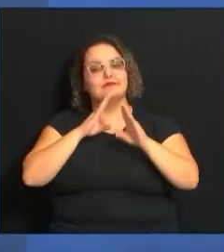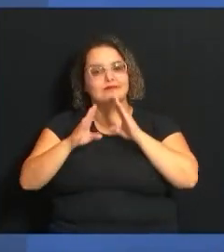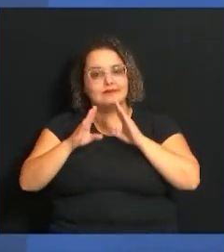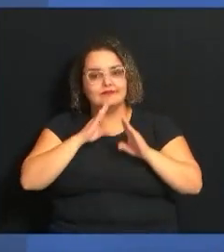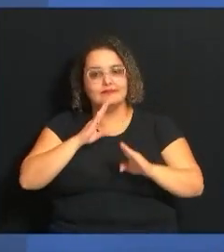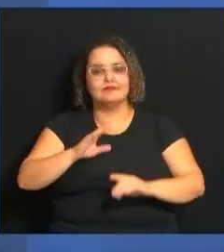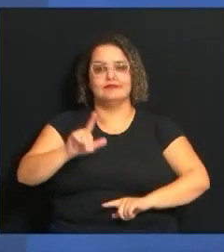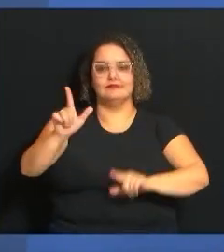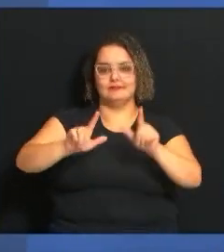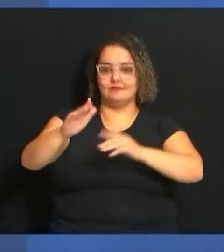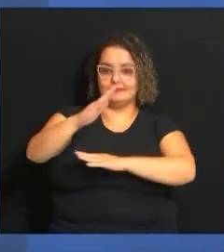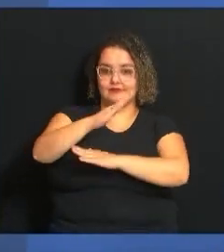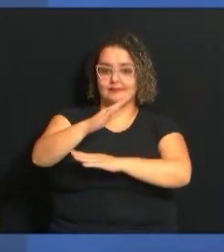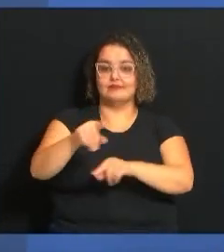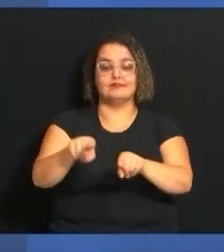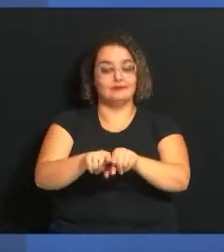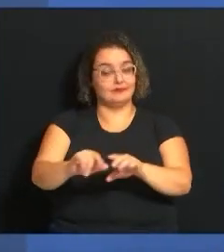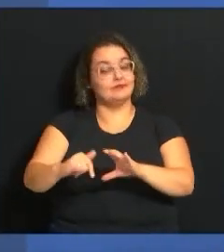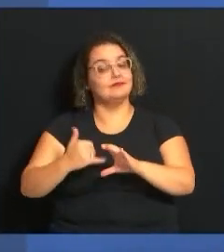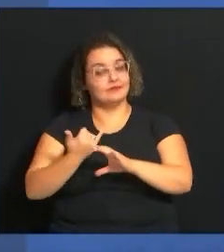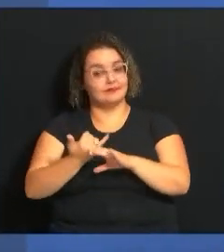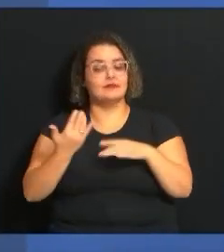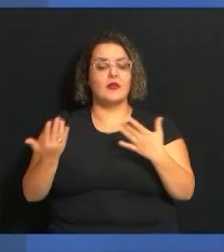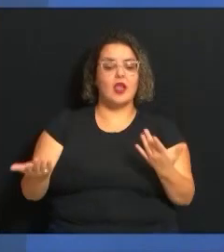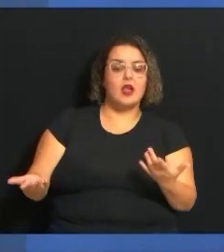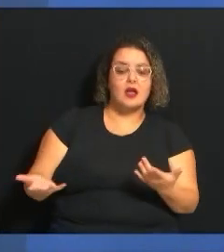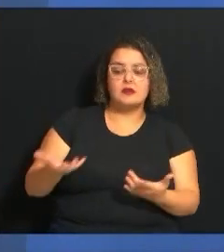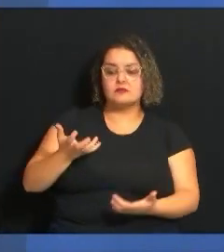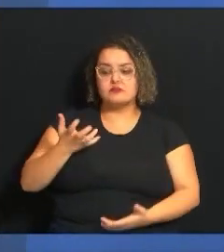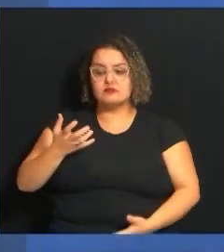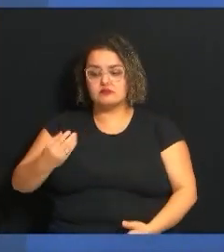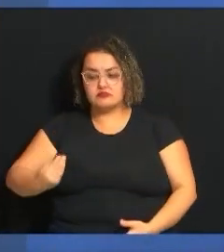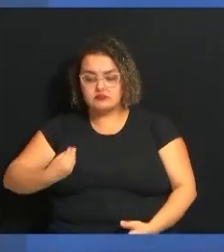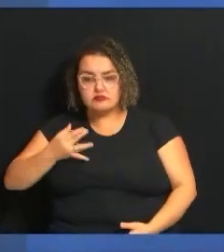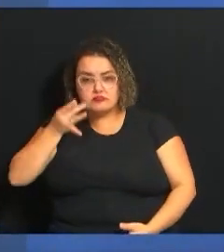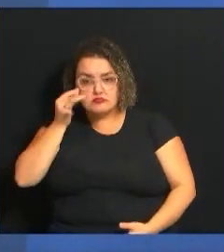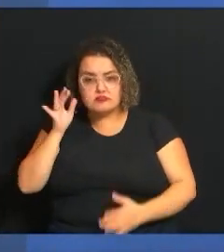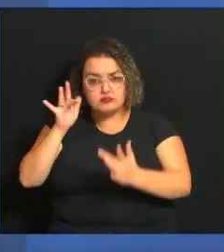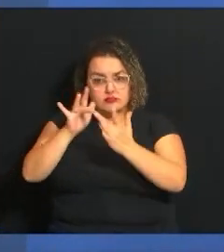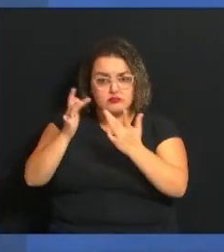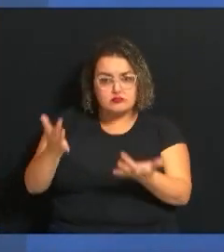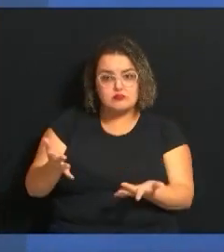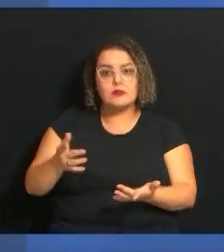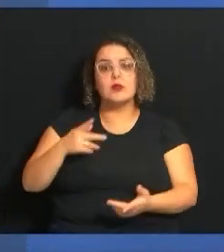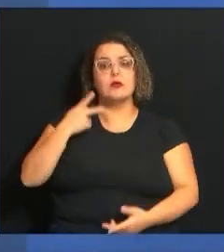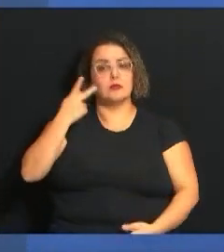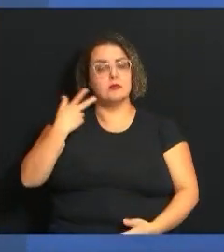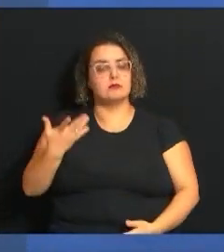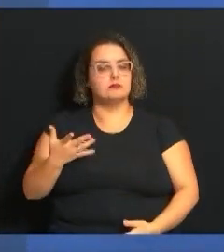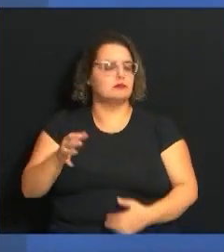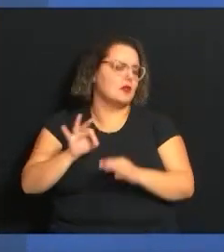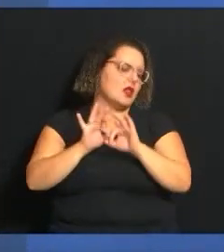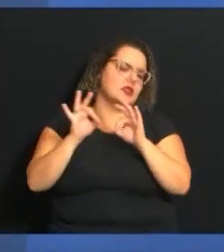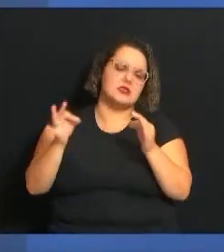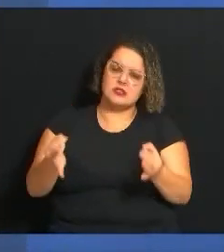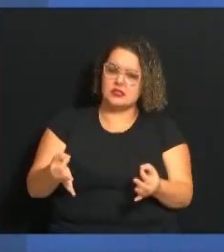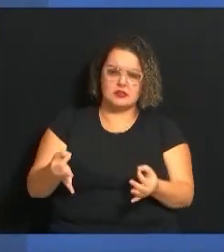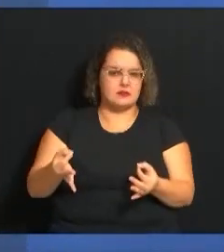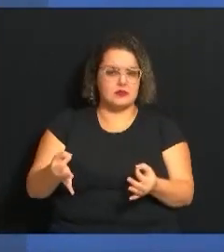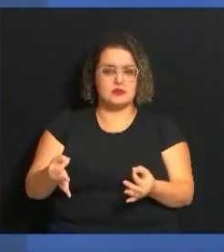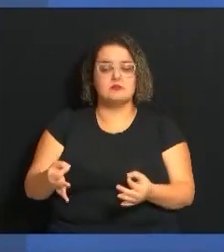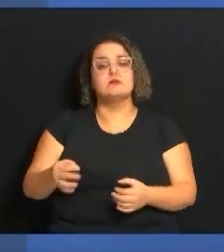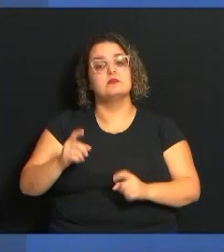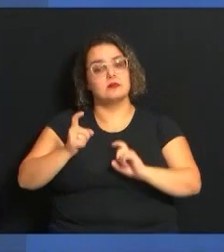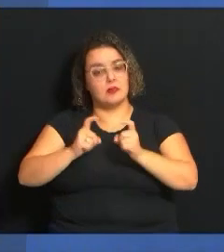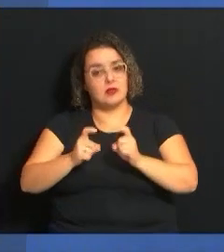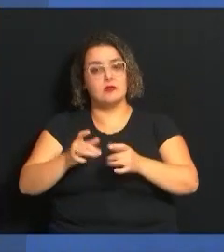e também no YouTube. Ah, mas eu quero ir lá, ter contato direto com o parlamentar? É simples. Essa reunião acontece